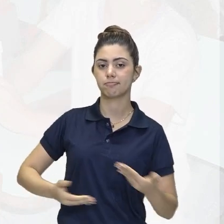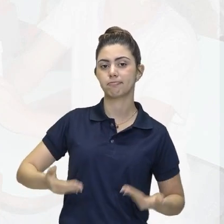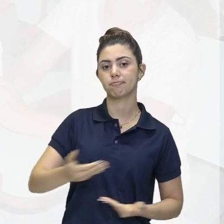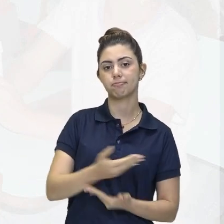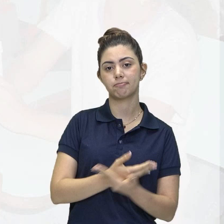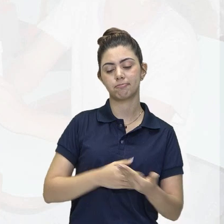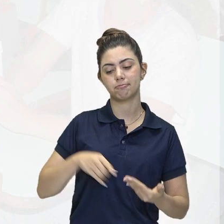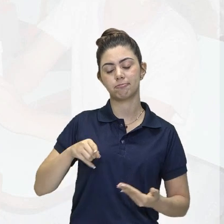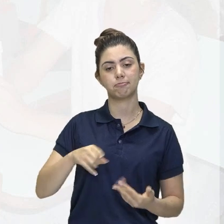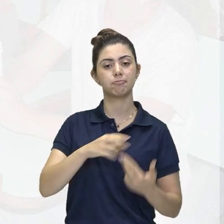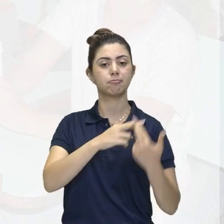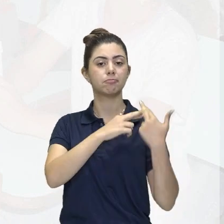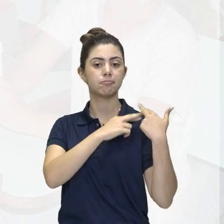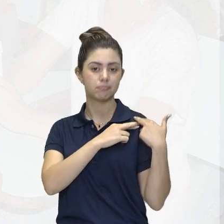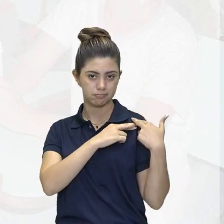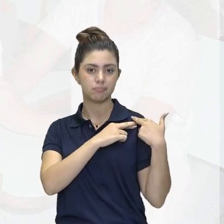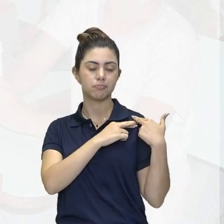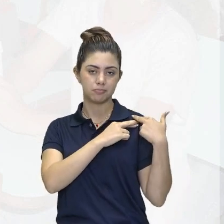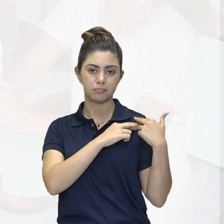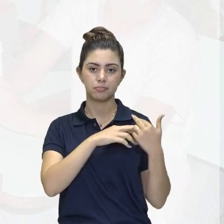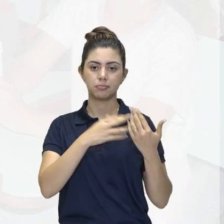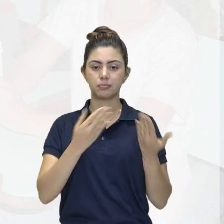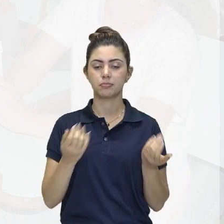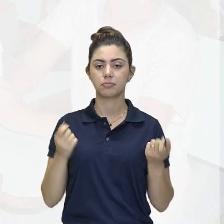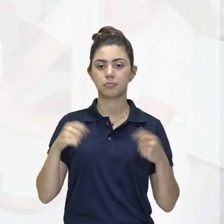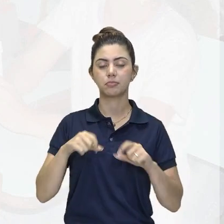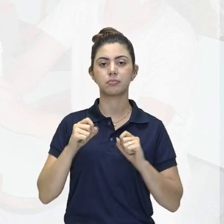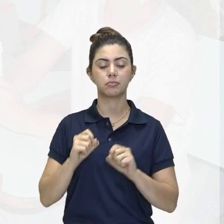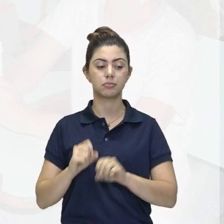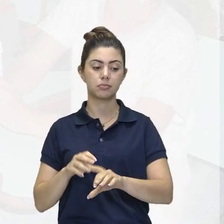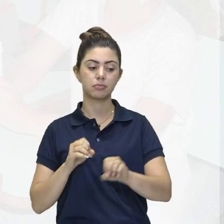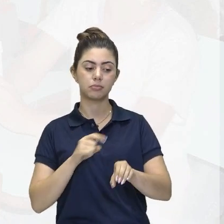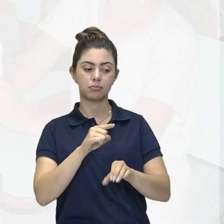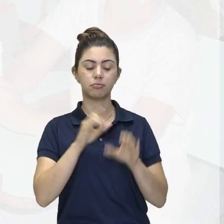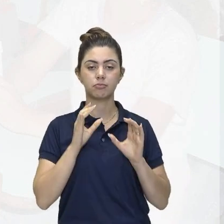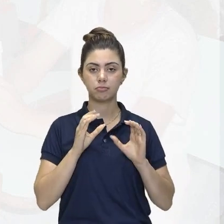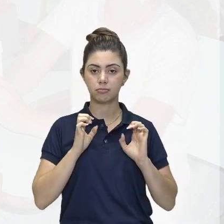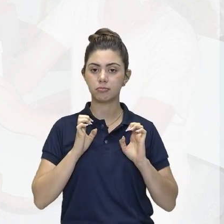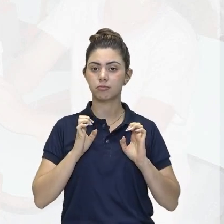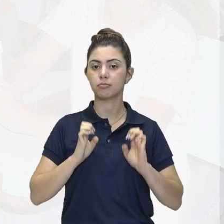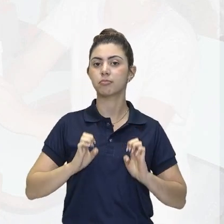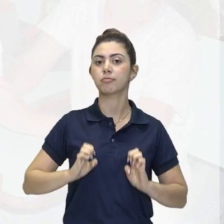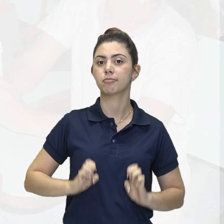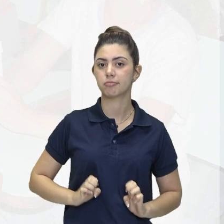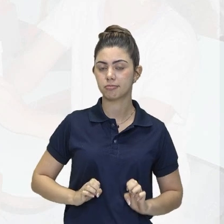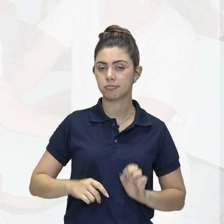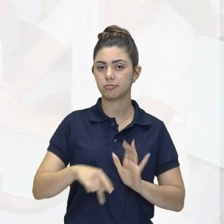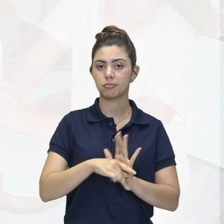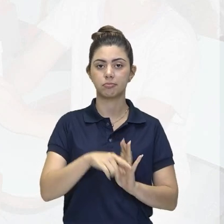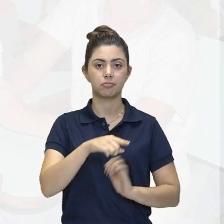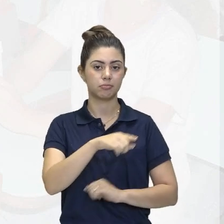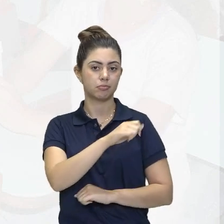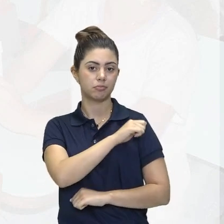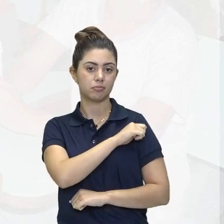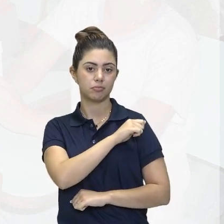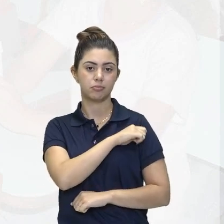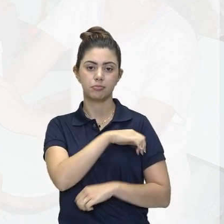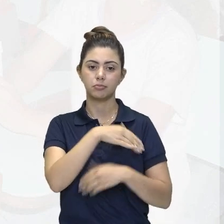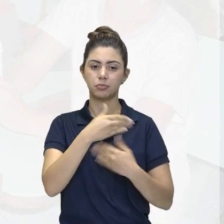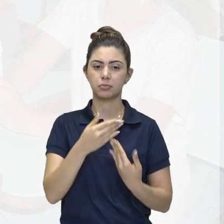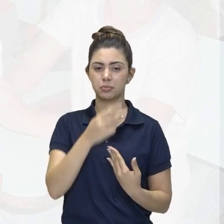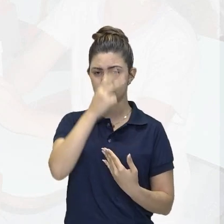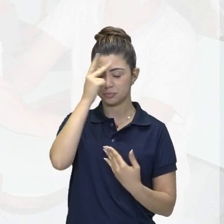seu dever, atuando na formação moral dos alunos. Todos os estudantes que passam por uma